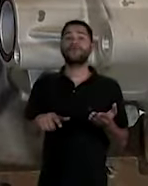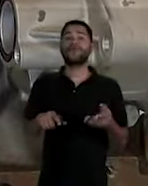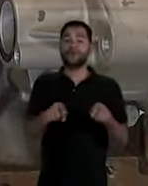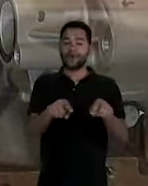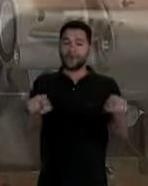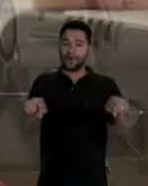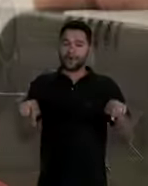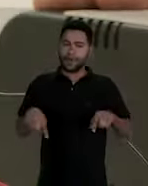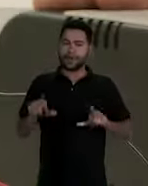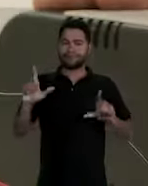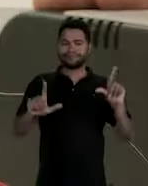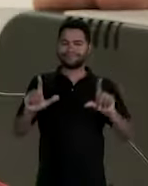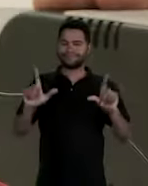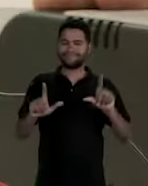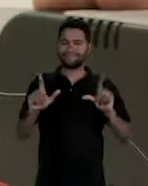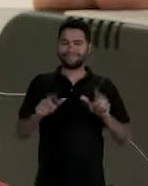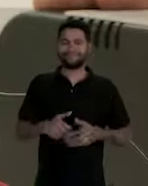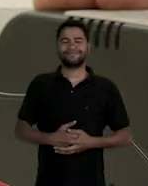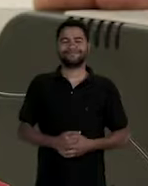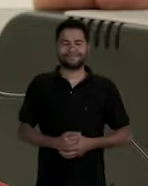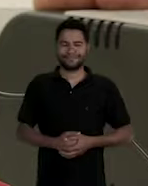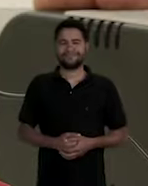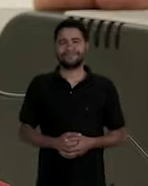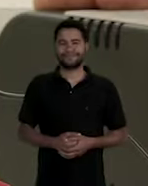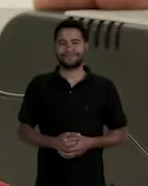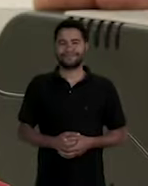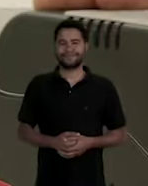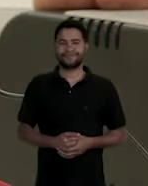desta aula. Vejo vocês lá.